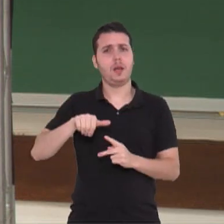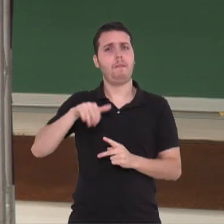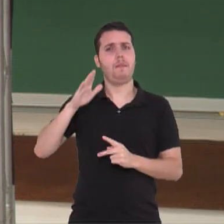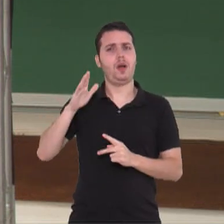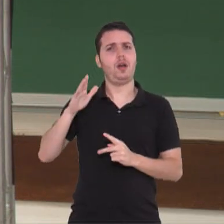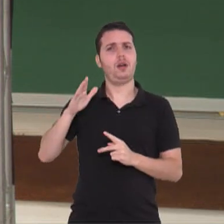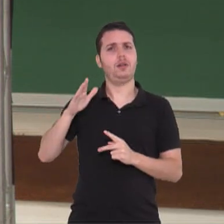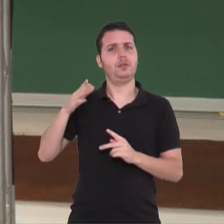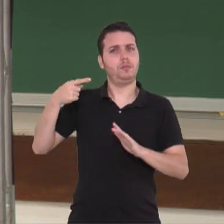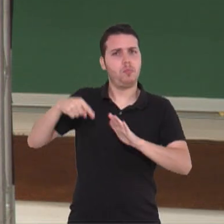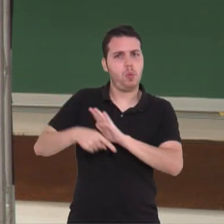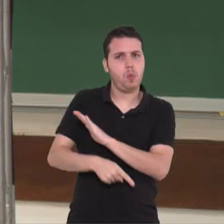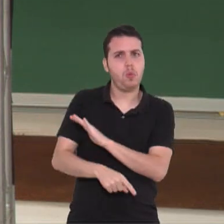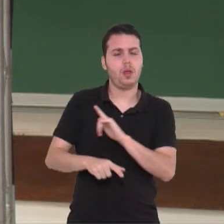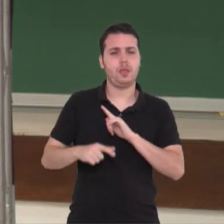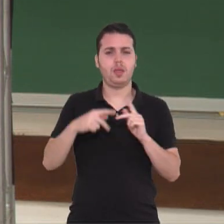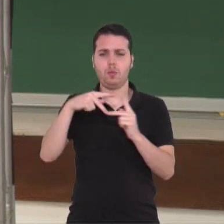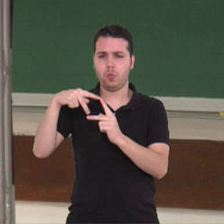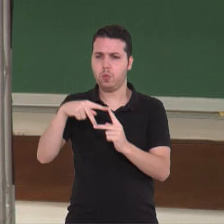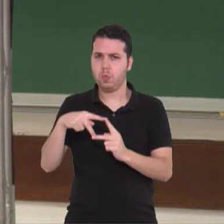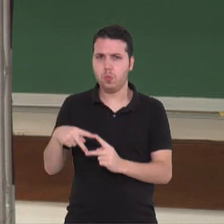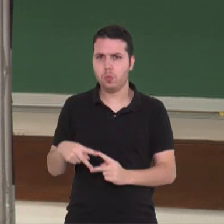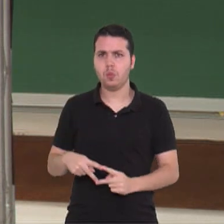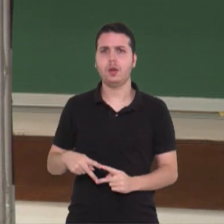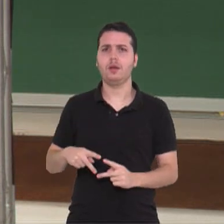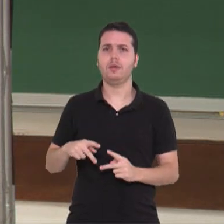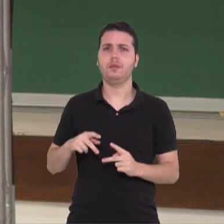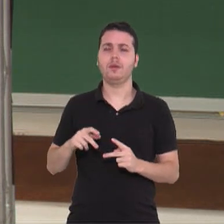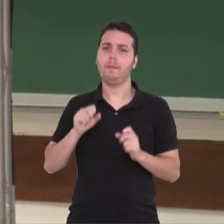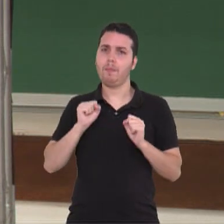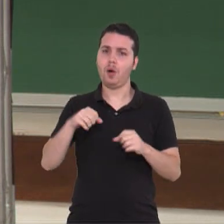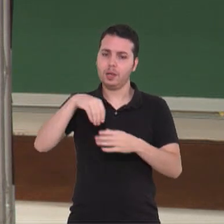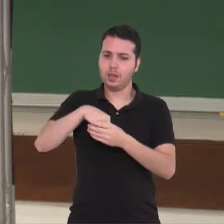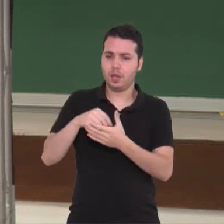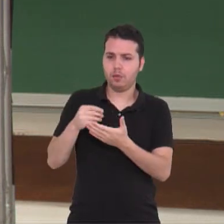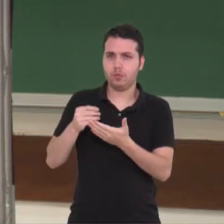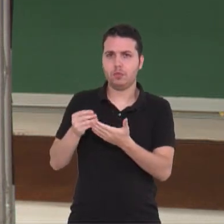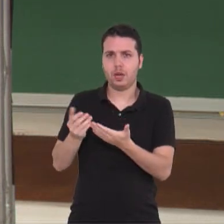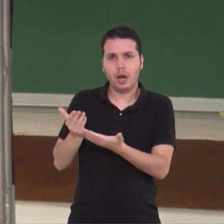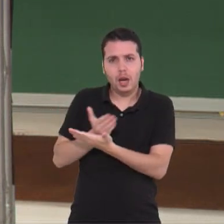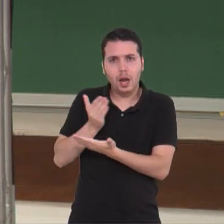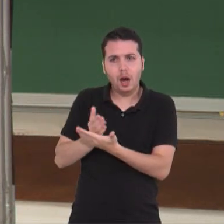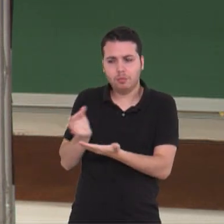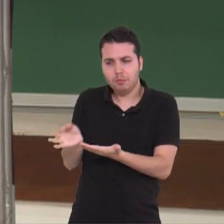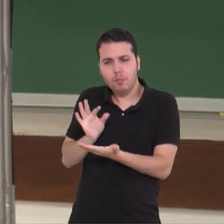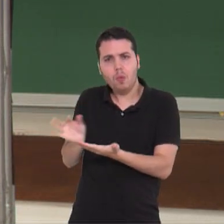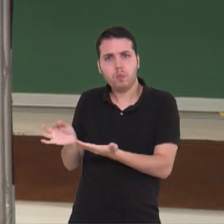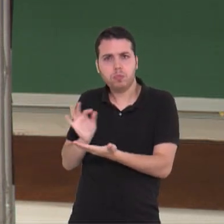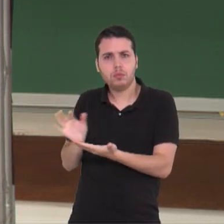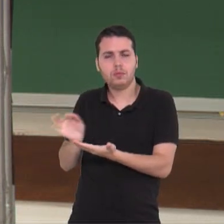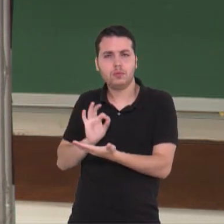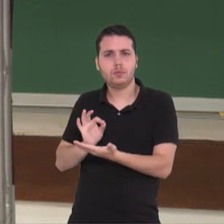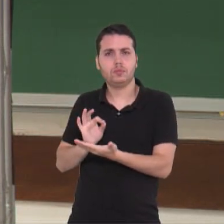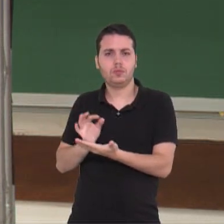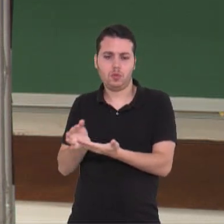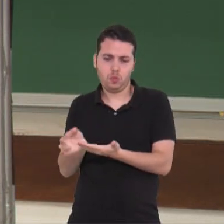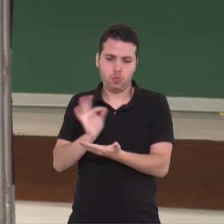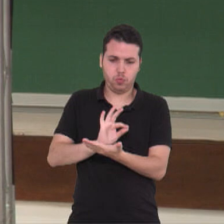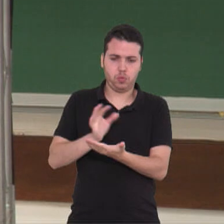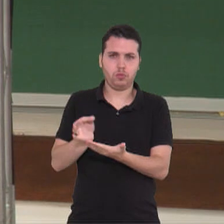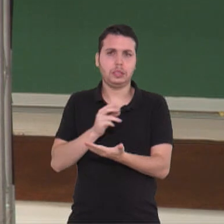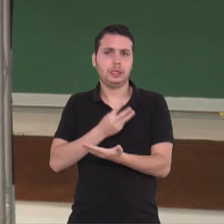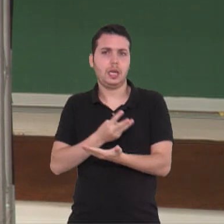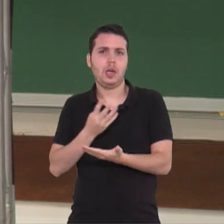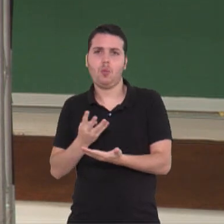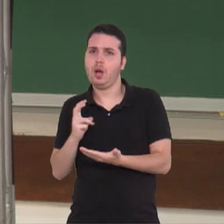publicada, ela tem mais quadros, ela pode estar num livro, ela pode estar num caderninho, em 2 folhas, em 3, em